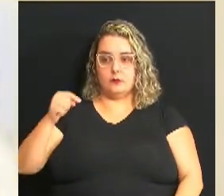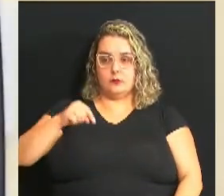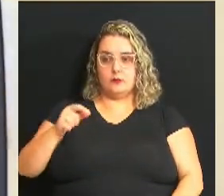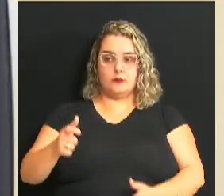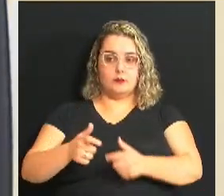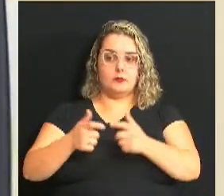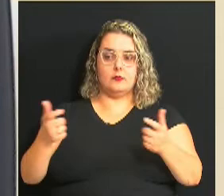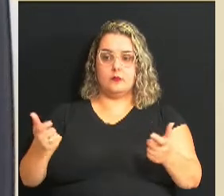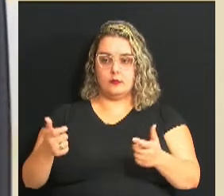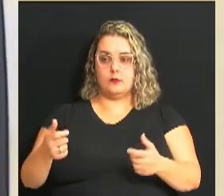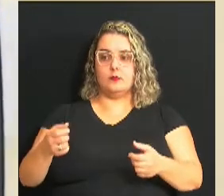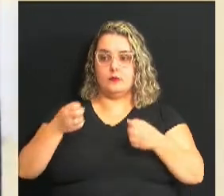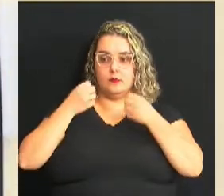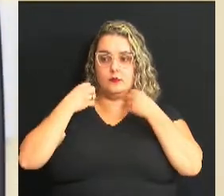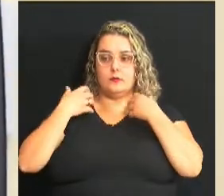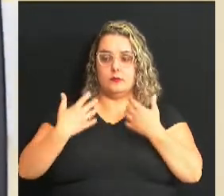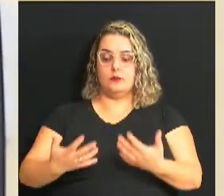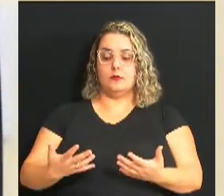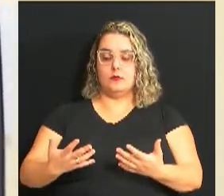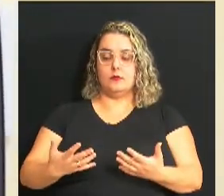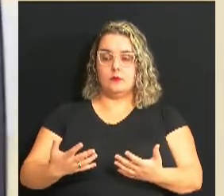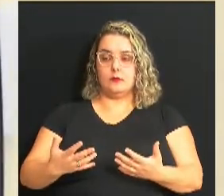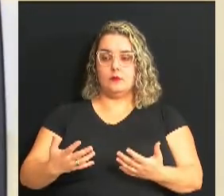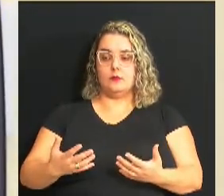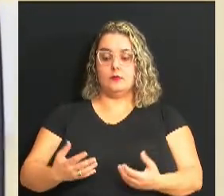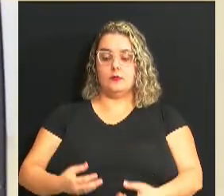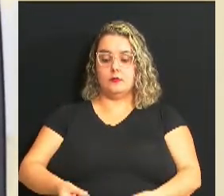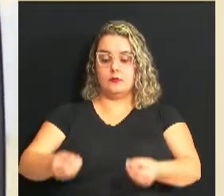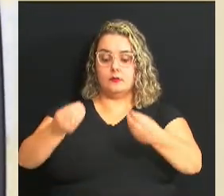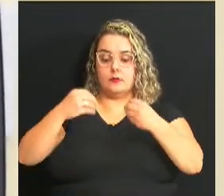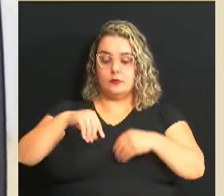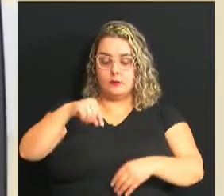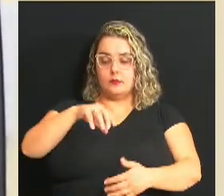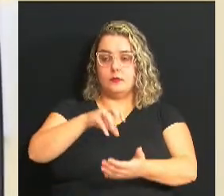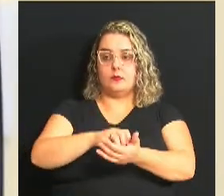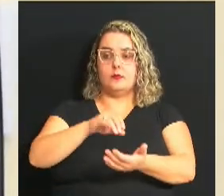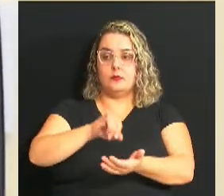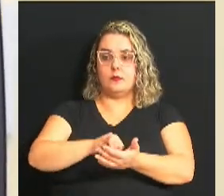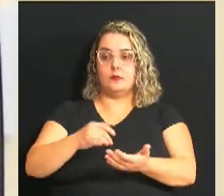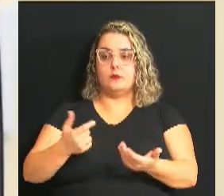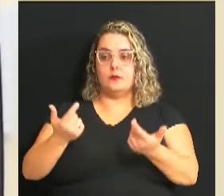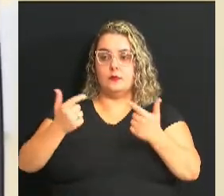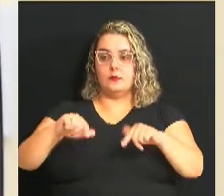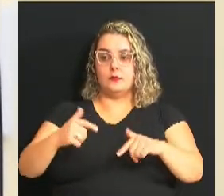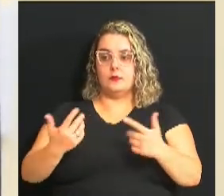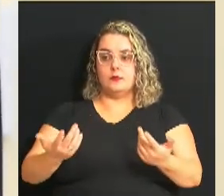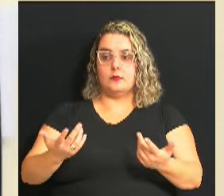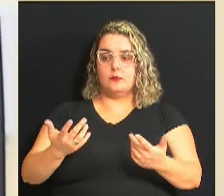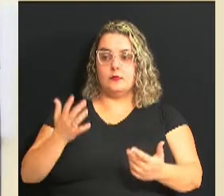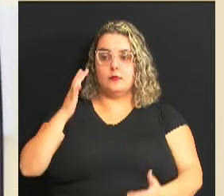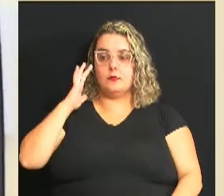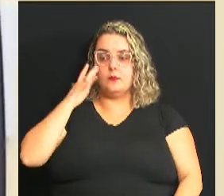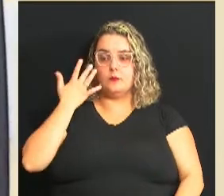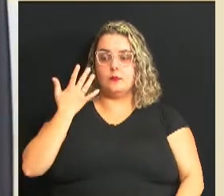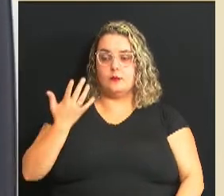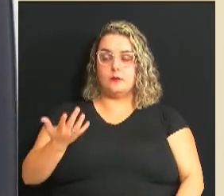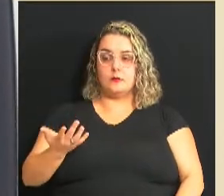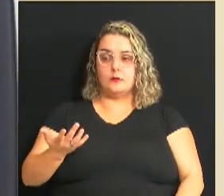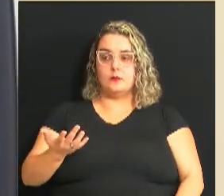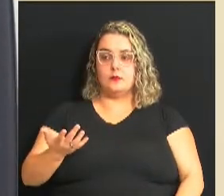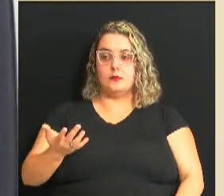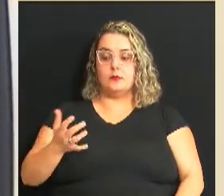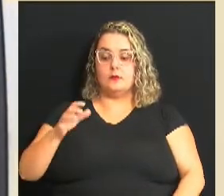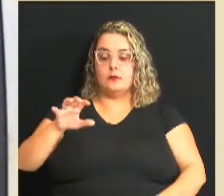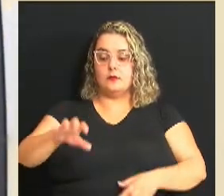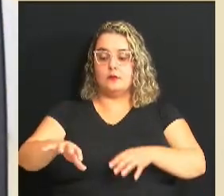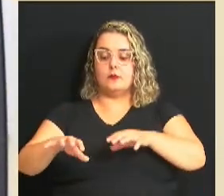muito boa de trazer para o centro um espaço. Então, eu acho que tem isso. A questão do